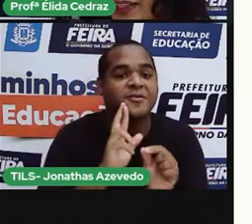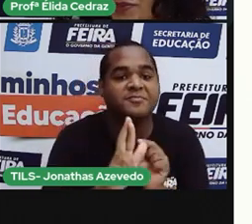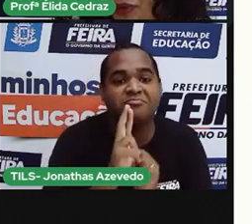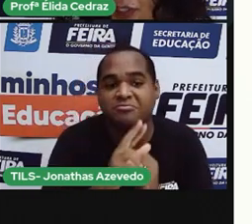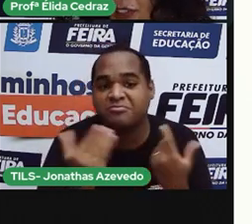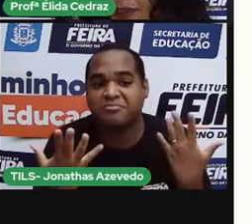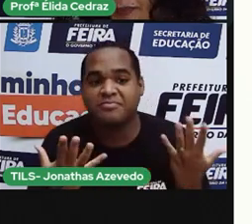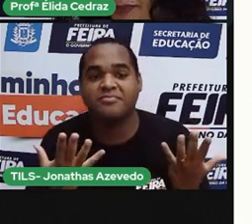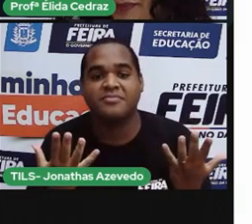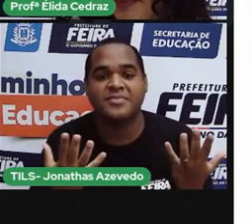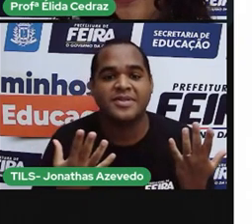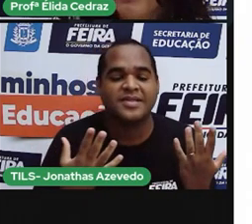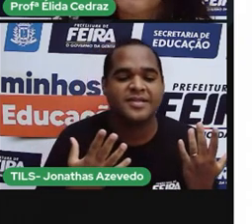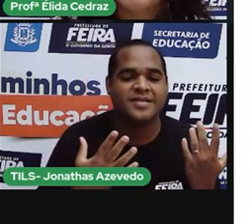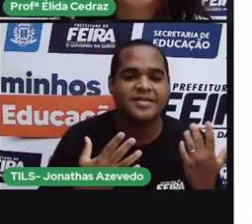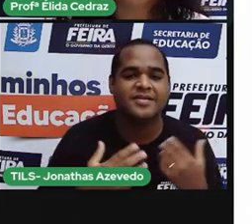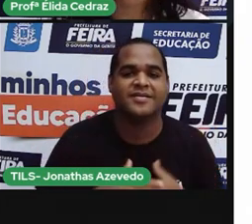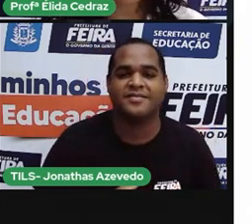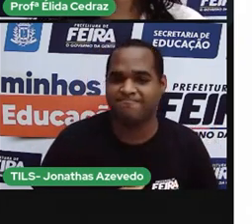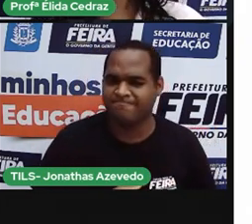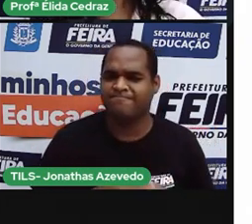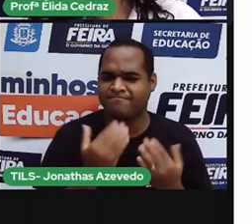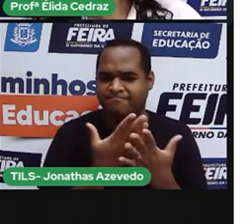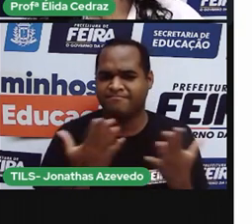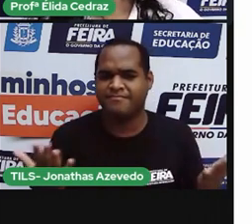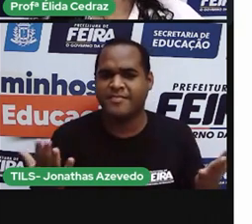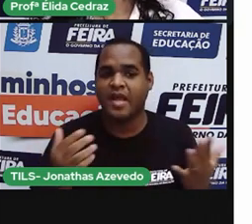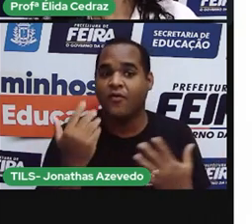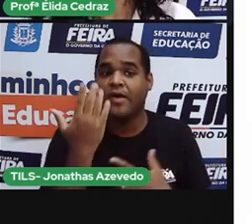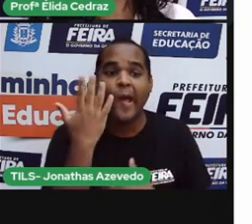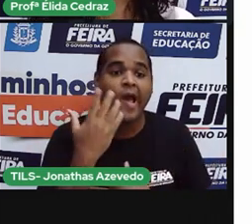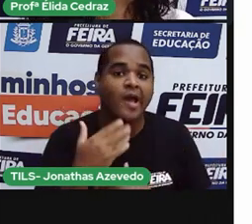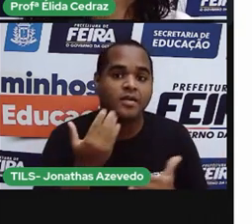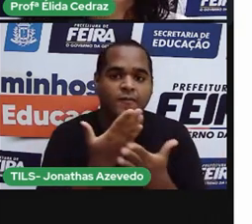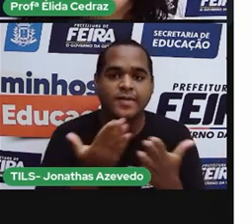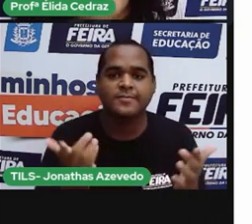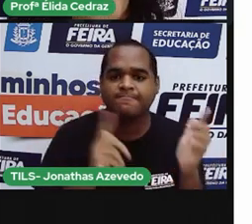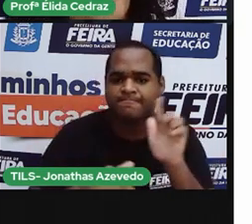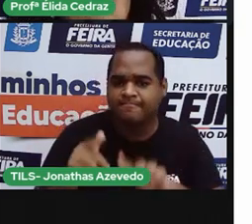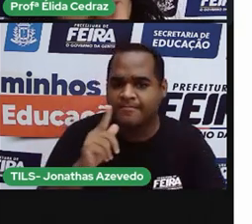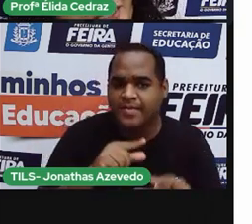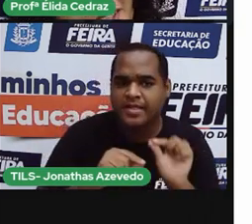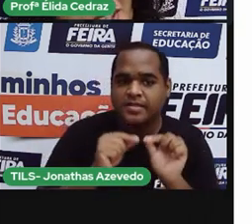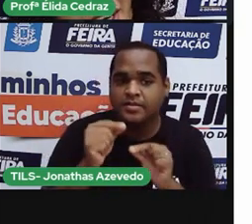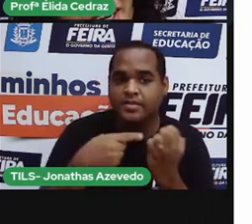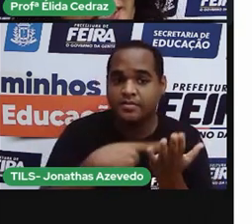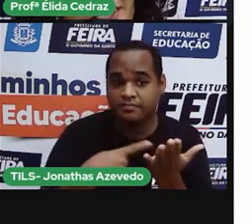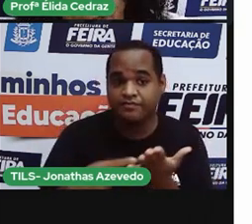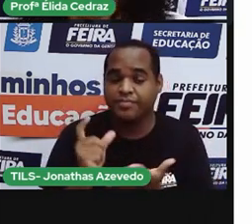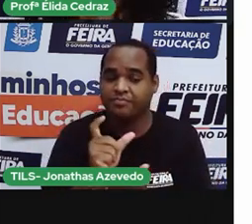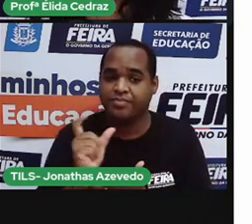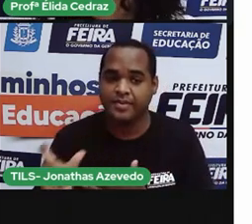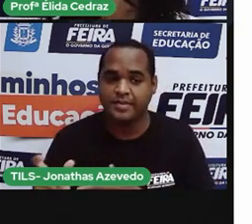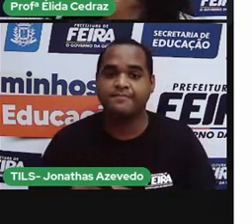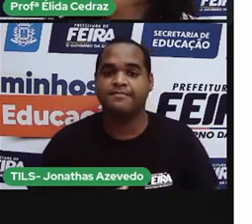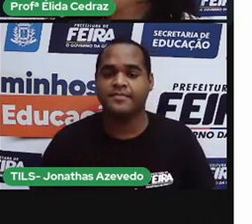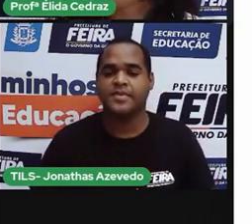é a resposta? E aí, criançada, vocês acertaram quantas charadas?